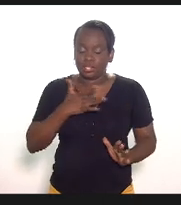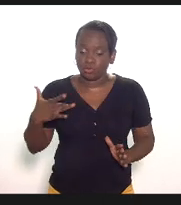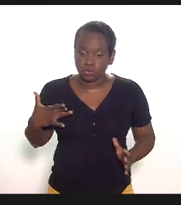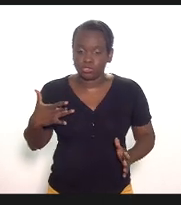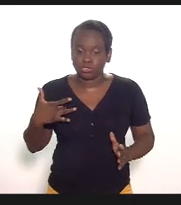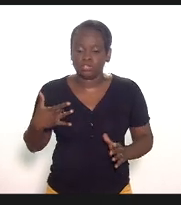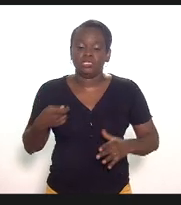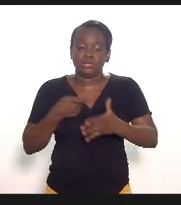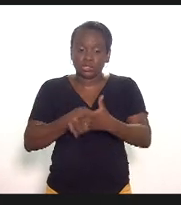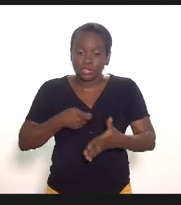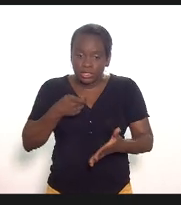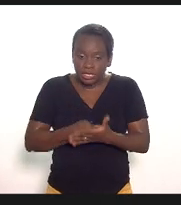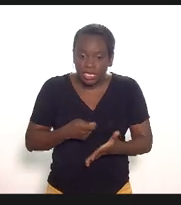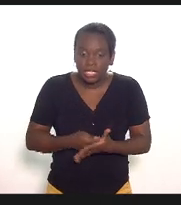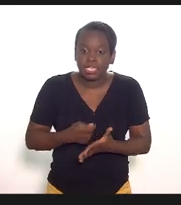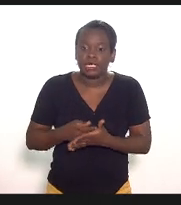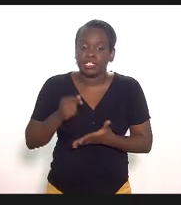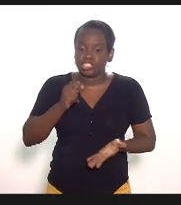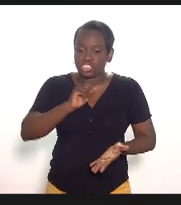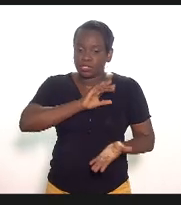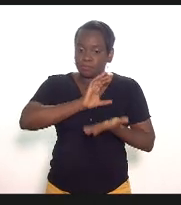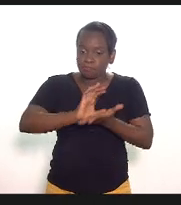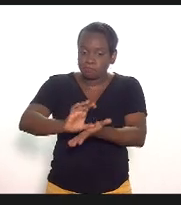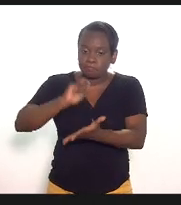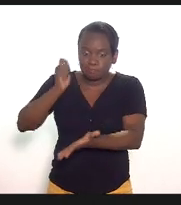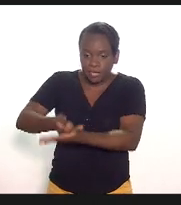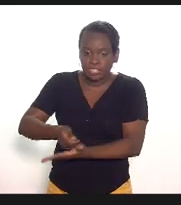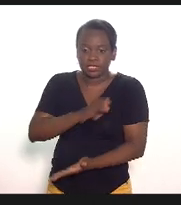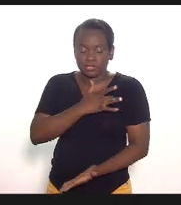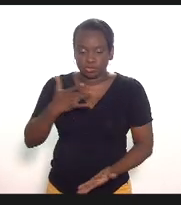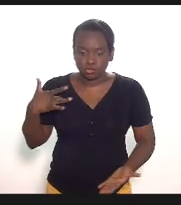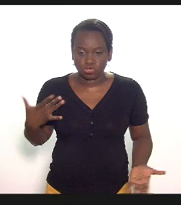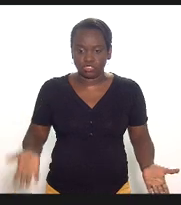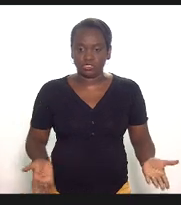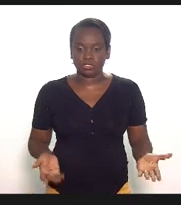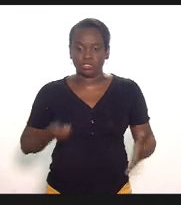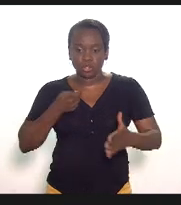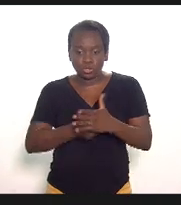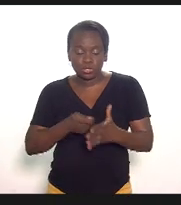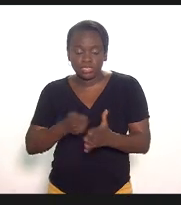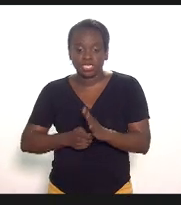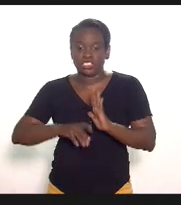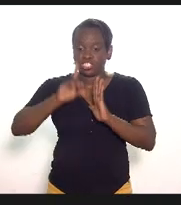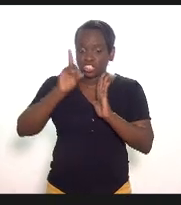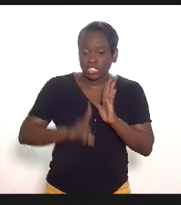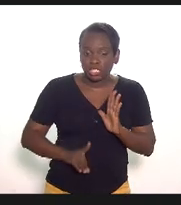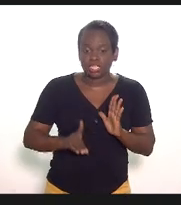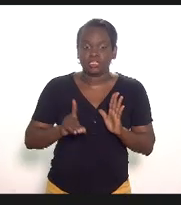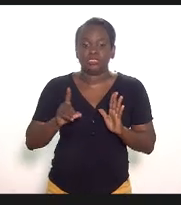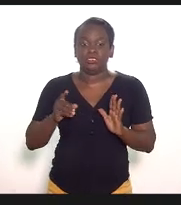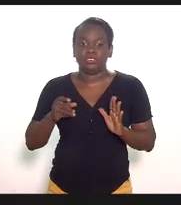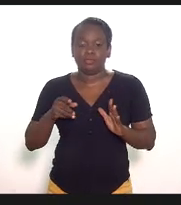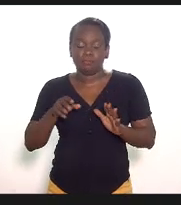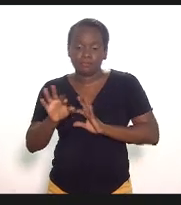saúde, lutar pelo financiamento da saúde, lutar pelo direito ao plano